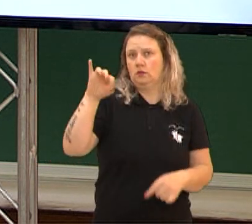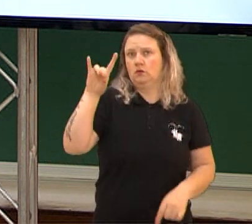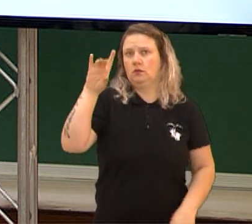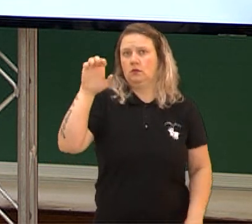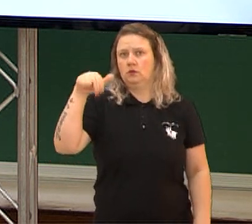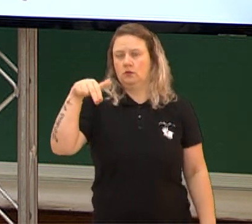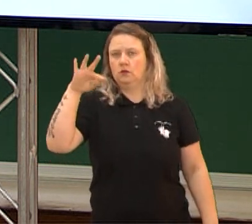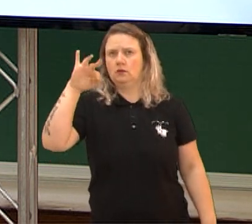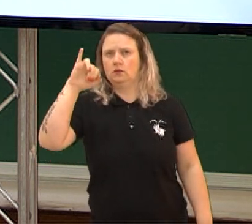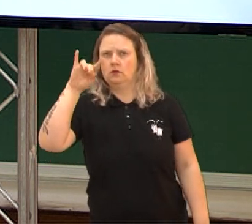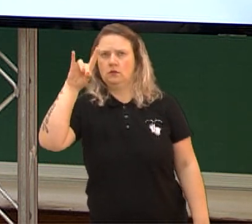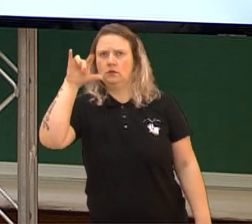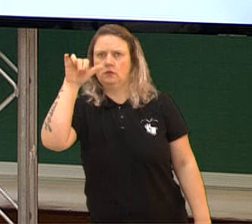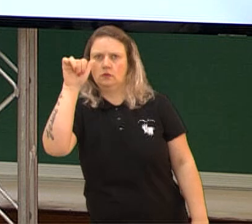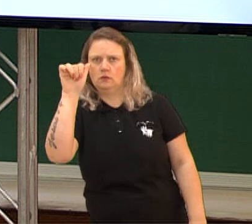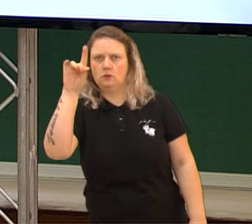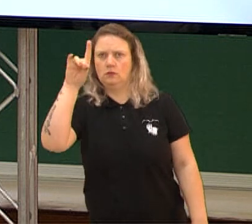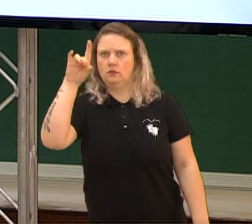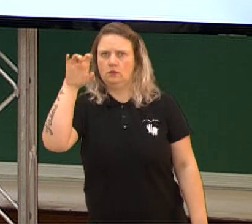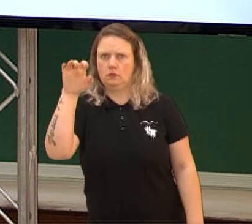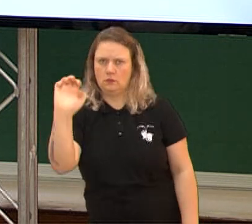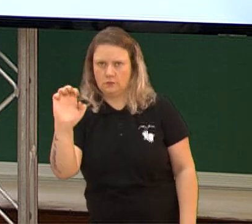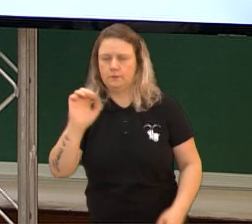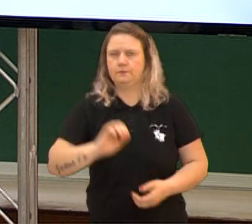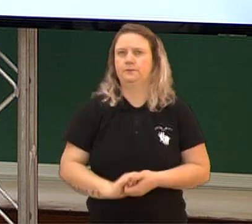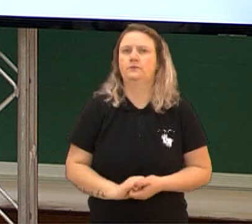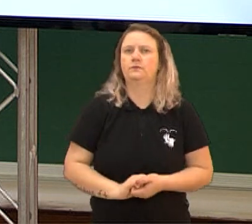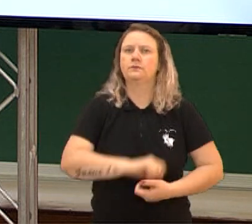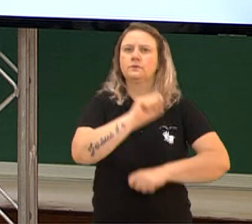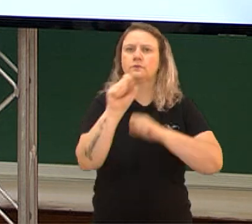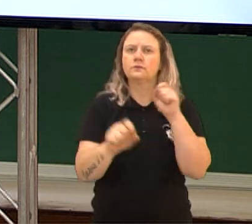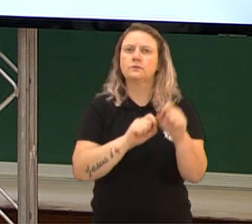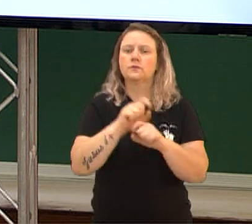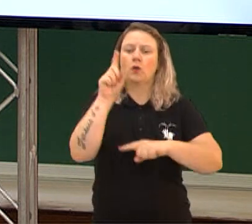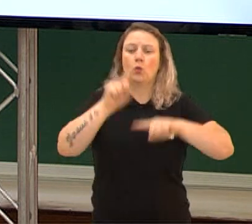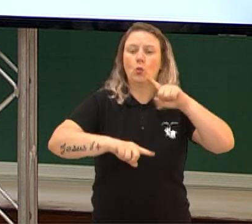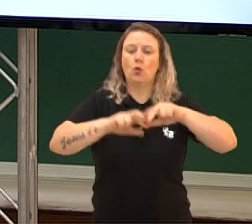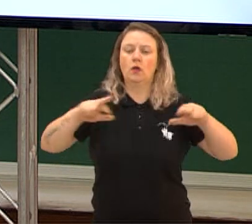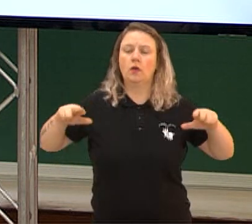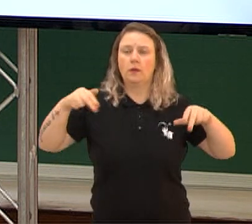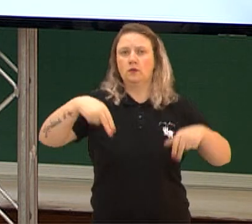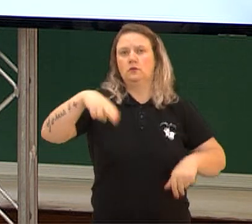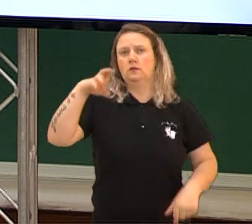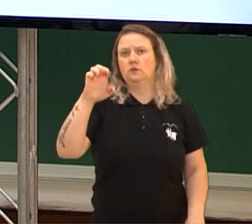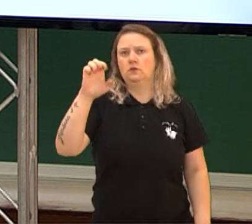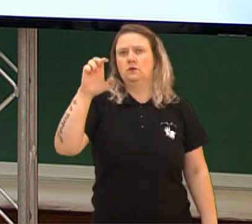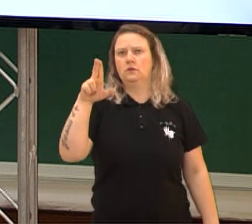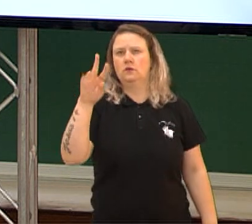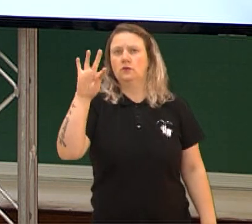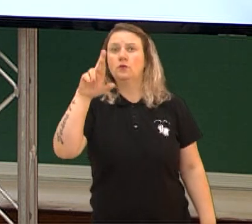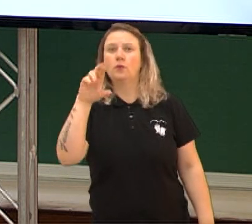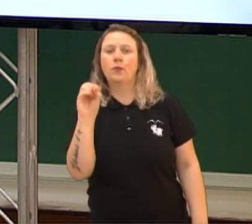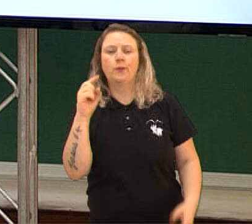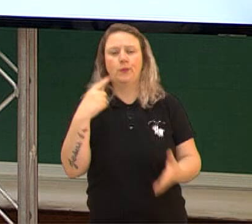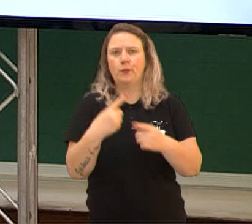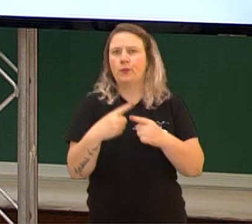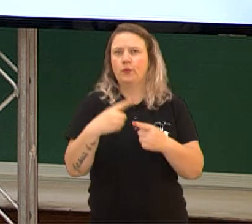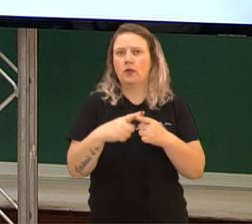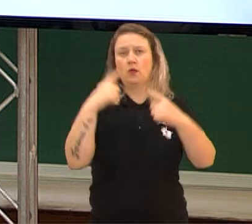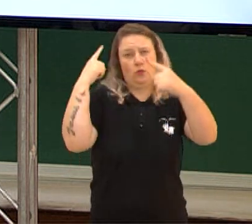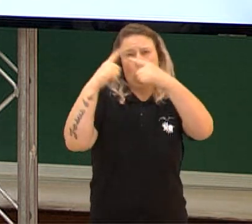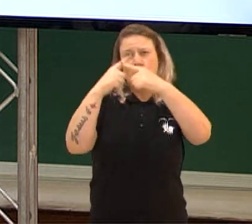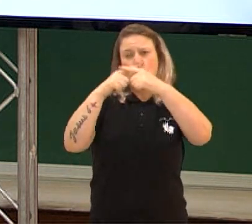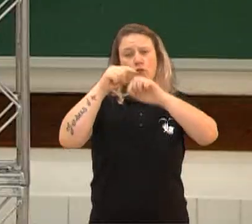vou obter a própria matriz. Chama elemento neutro porque a multiplicação não vai alterar o resultado.